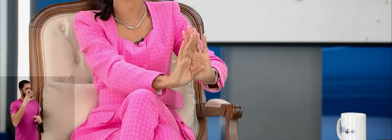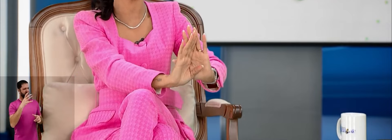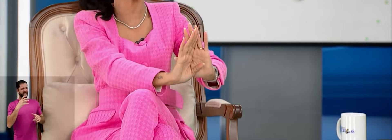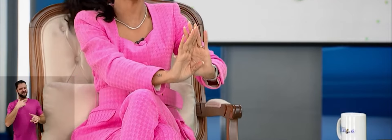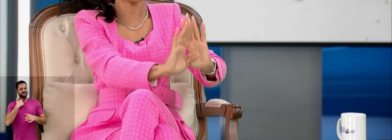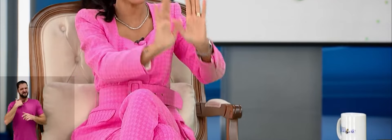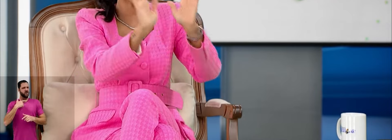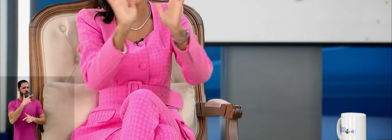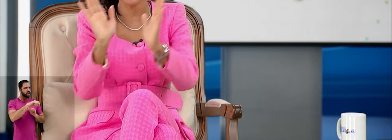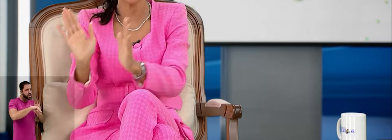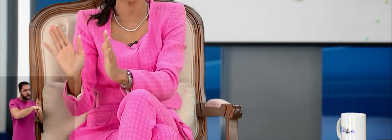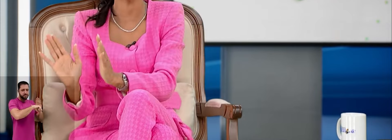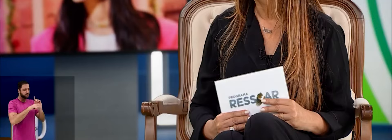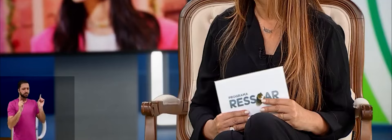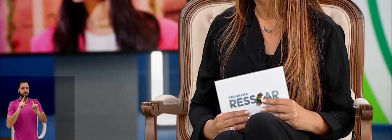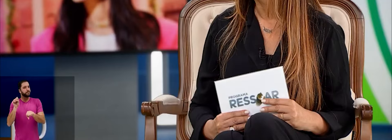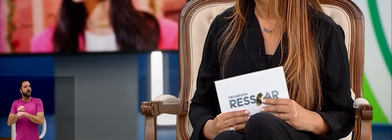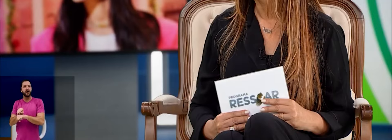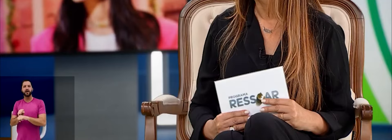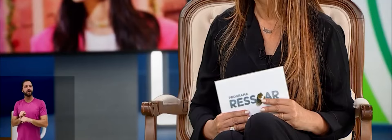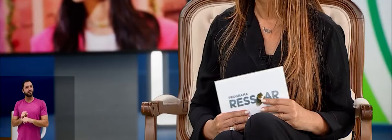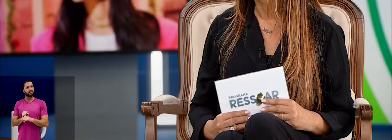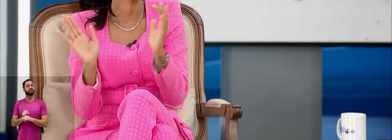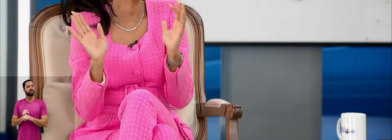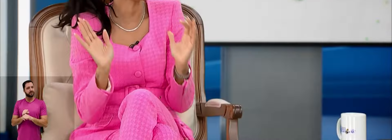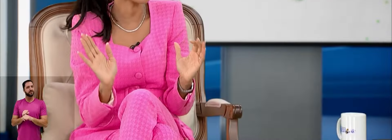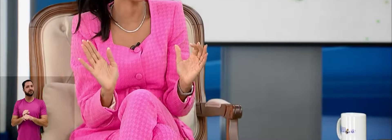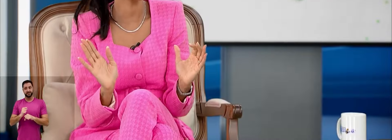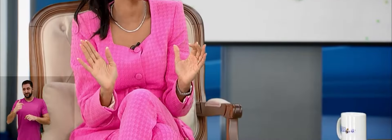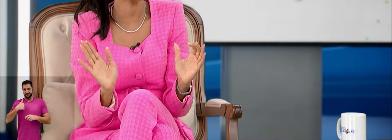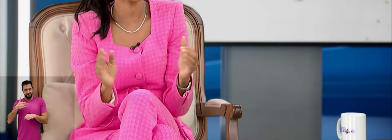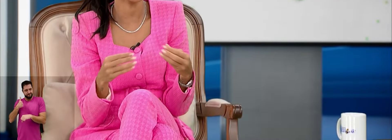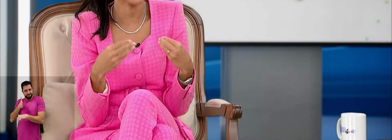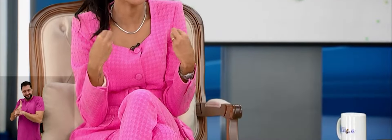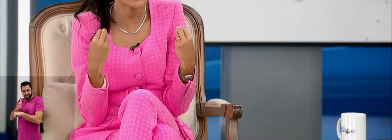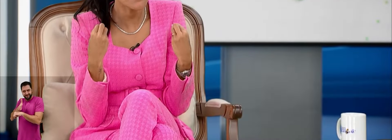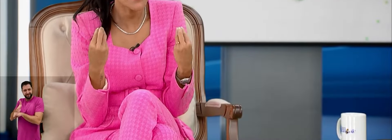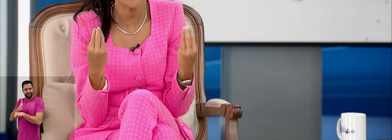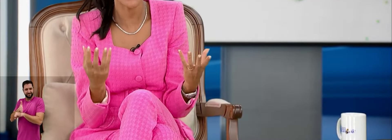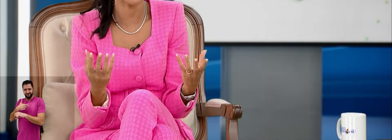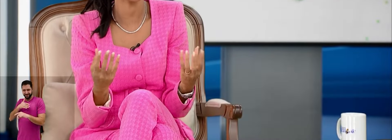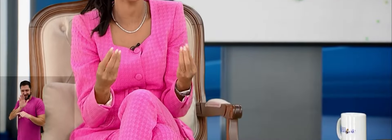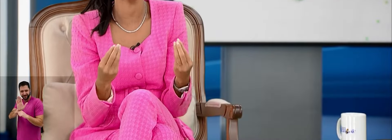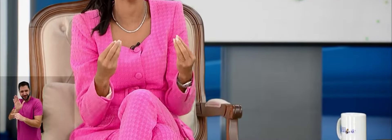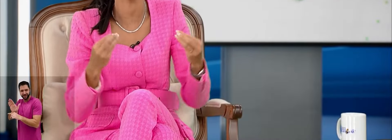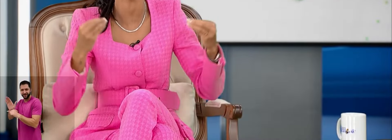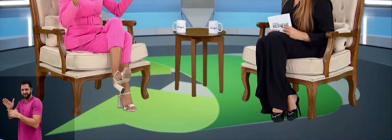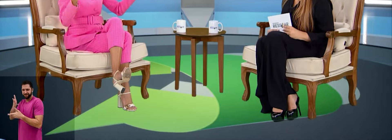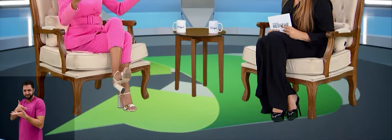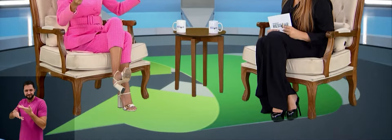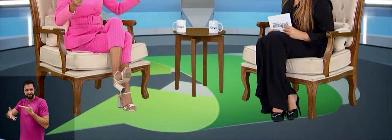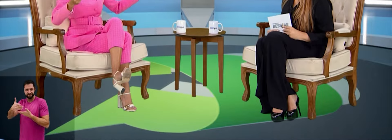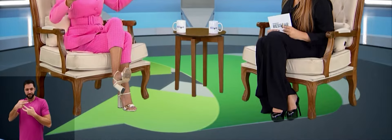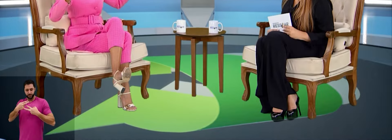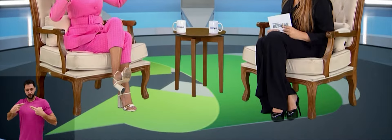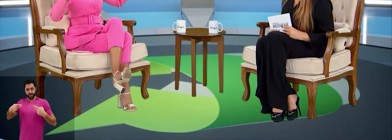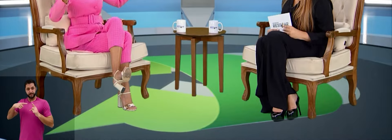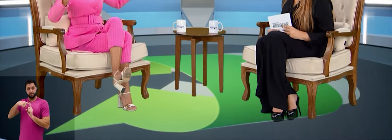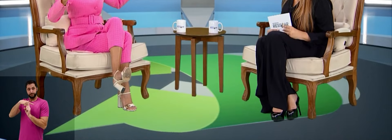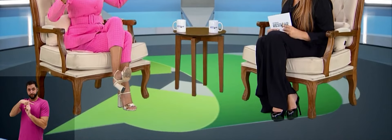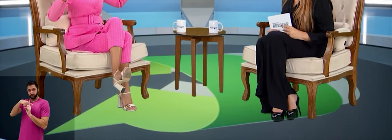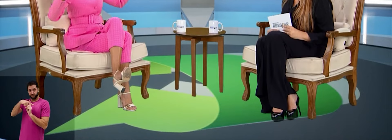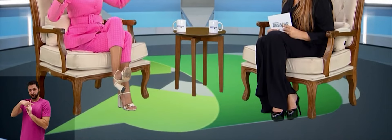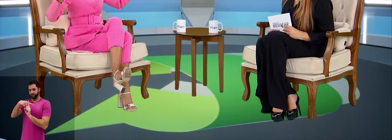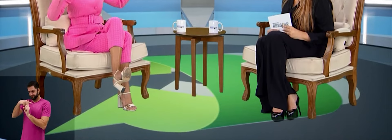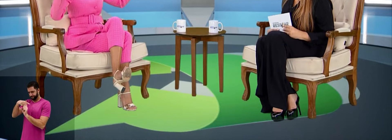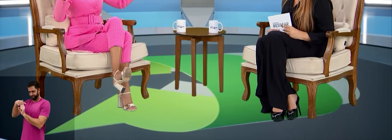vai viver mais o crime, porque ela já tem uma profissão. E fazer parte disso é o que me preenche, porque quanto mais